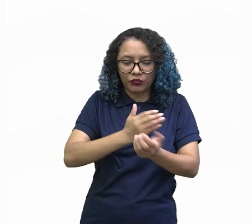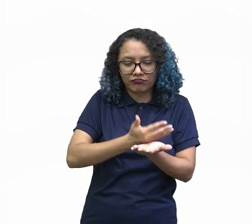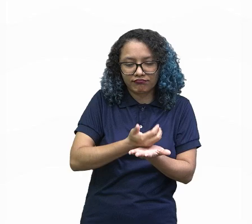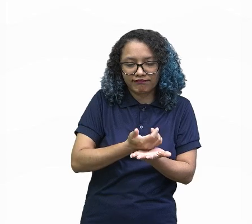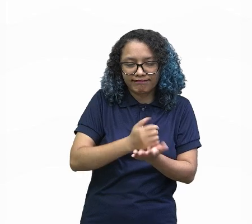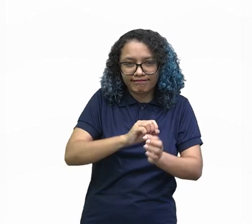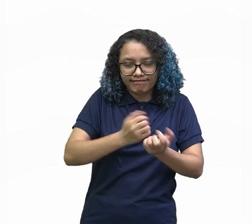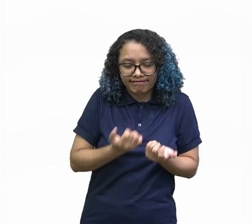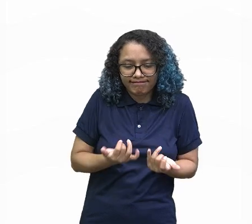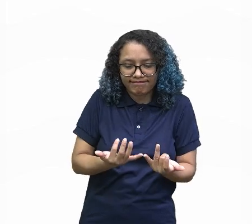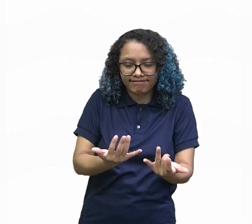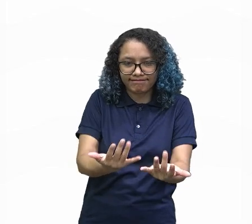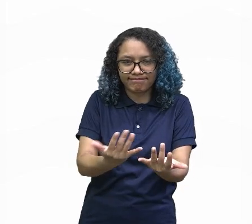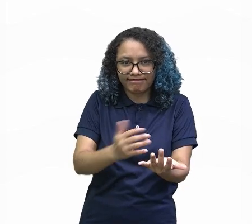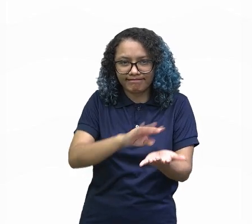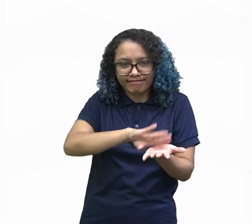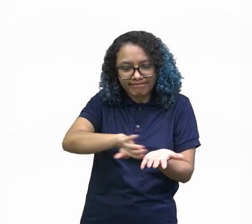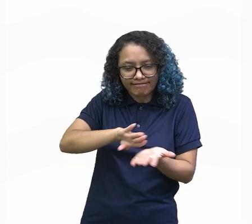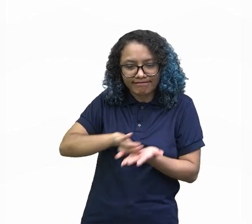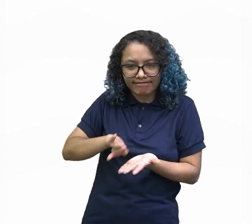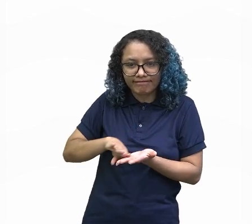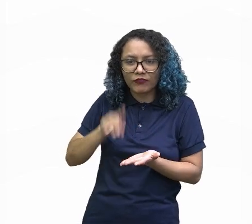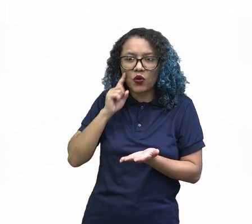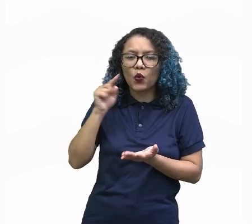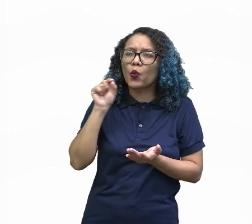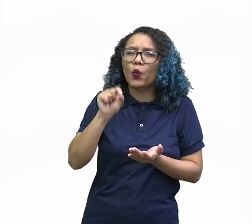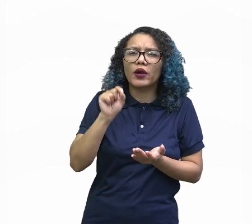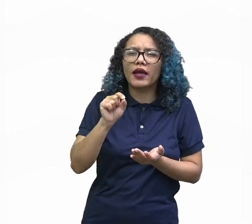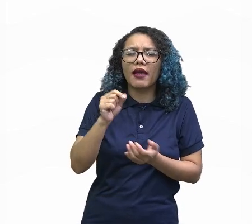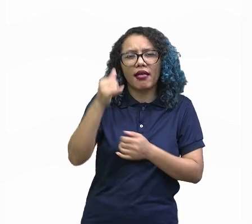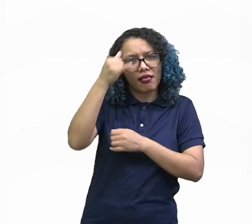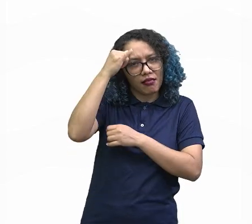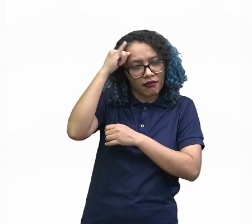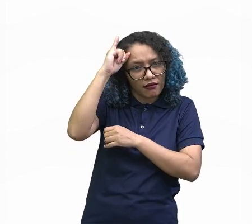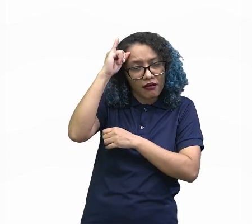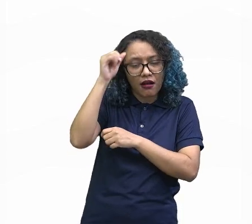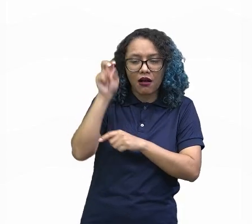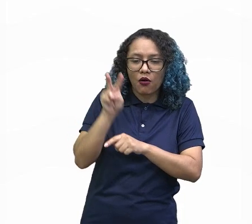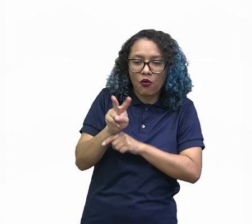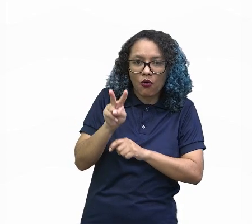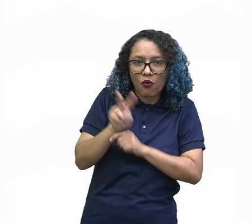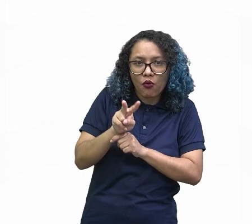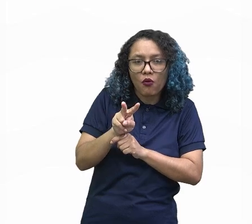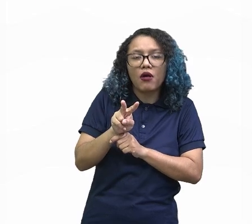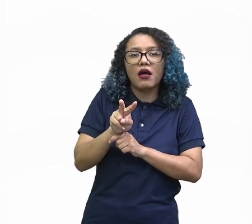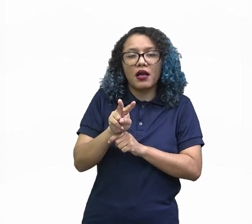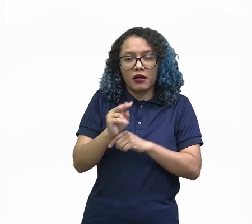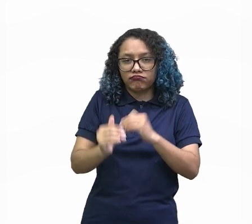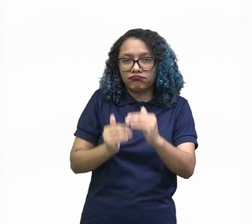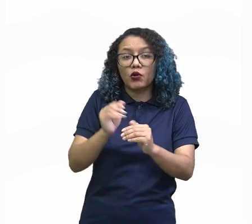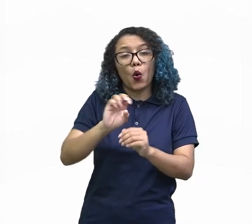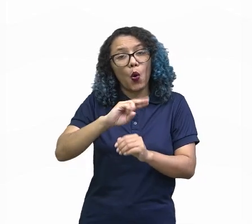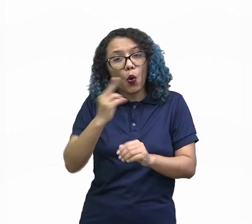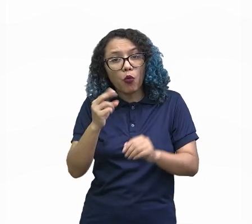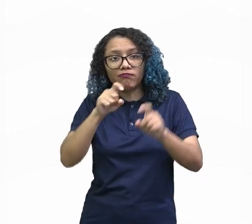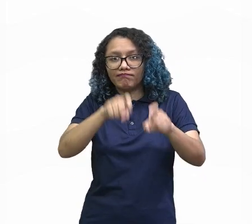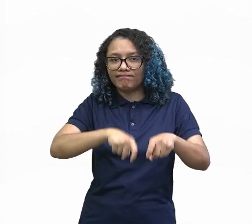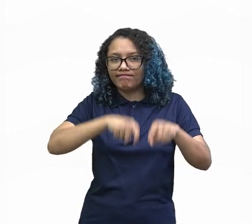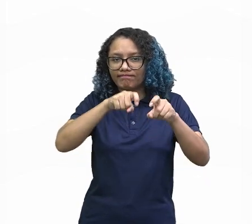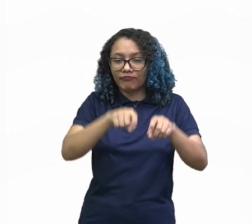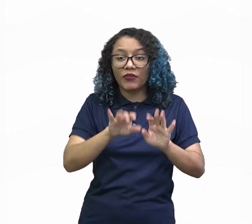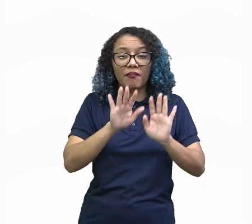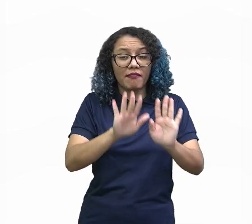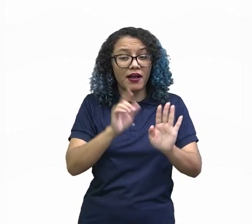provavelmente para fazer nesse campo aí a criação de gados, né, para pecuária ou agricultura. Mas